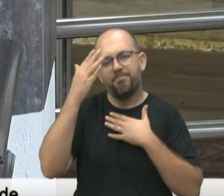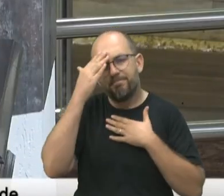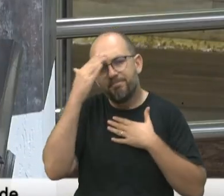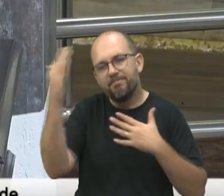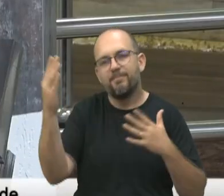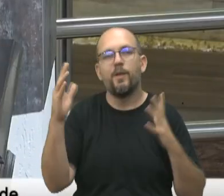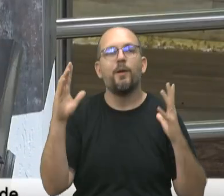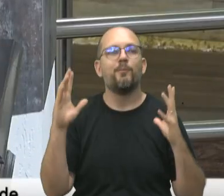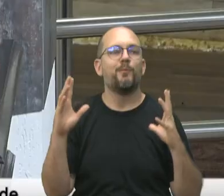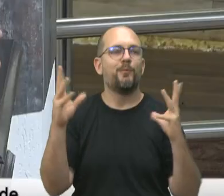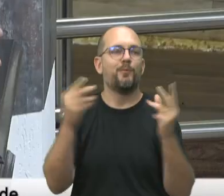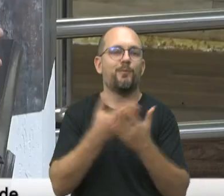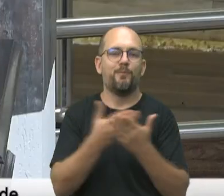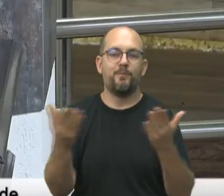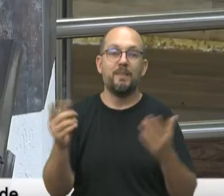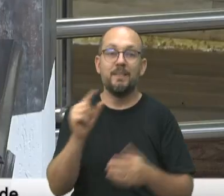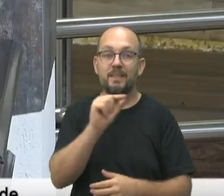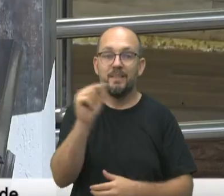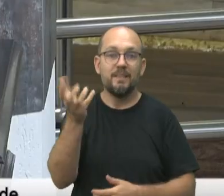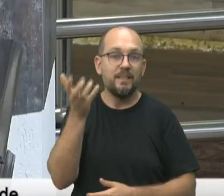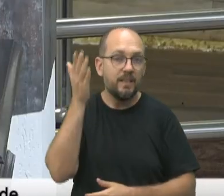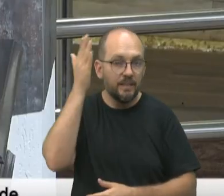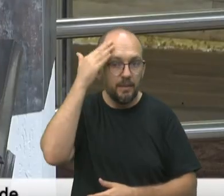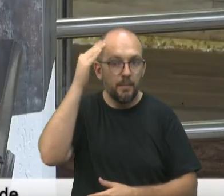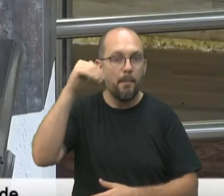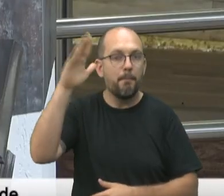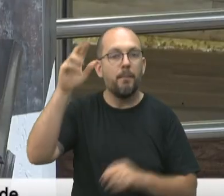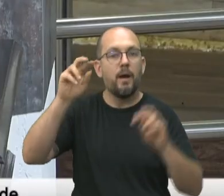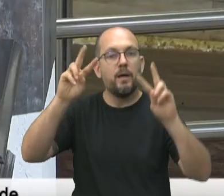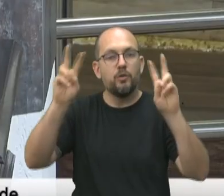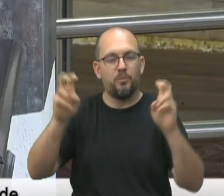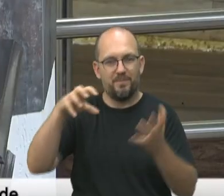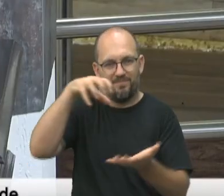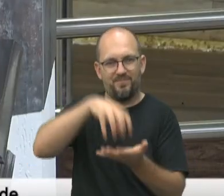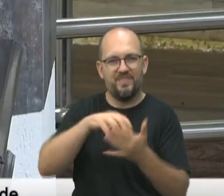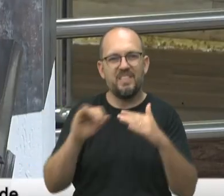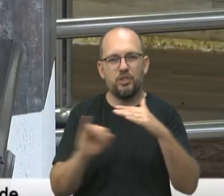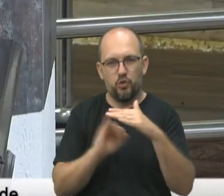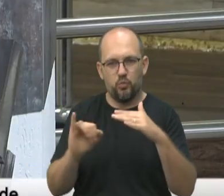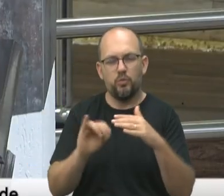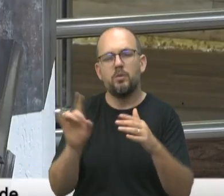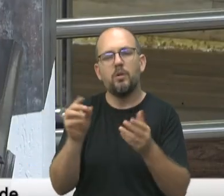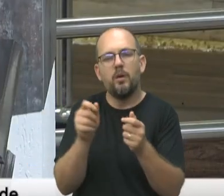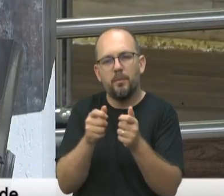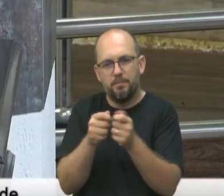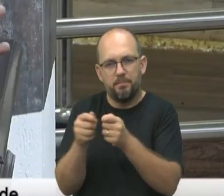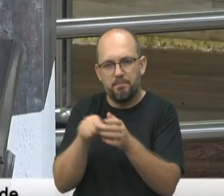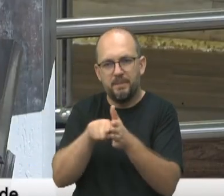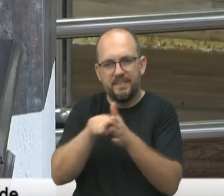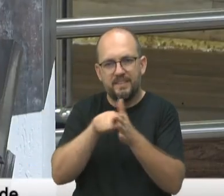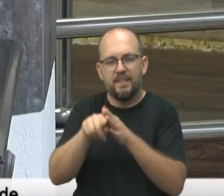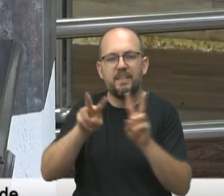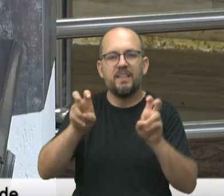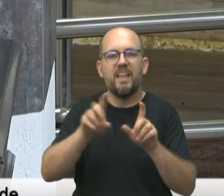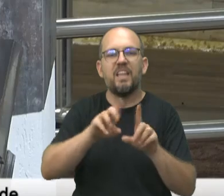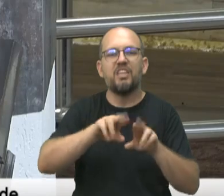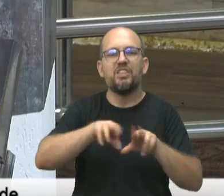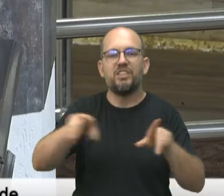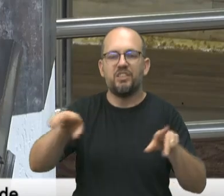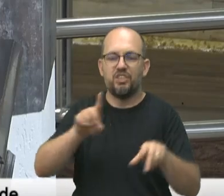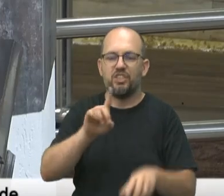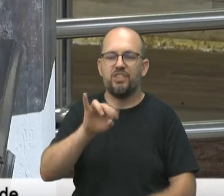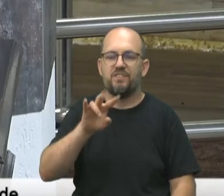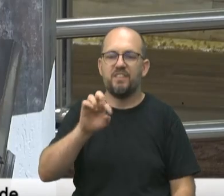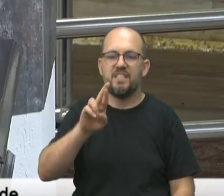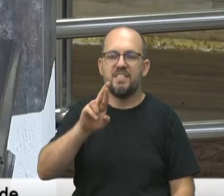todos. Quem quiser saber mais sobre o Instituto da Diversidade, é só colocar Diversidade Jaú nas redes sociais e ali está um pouco do